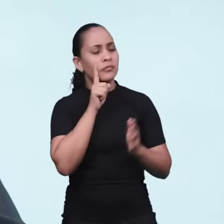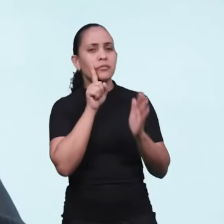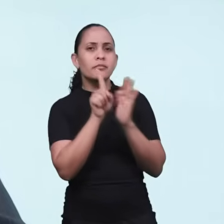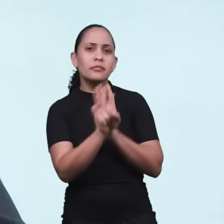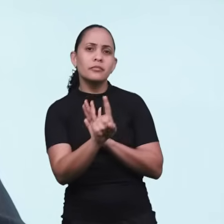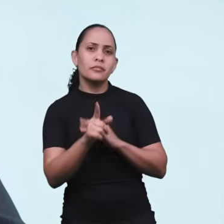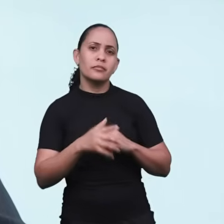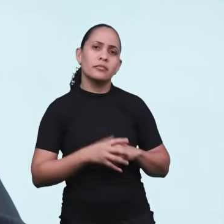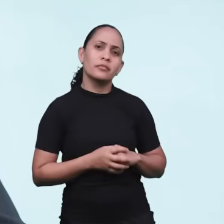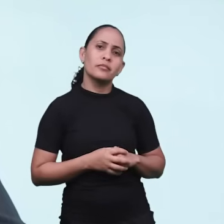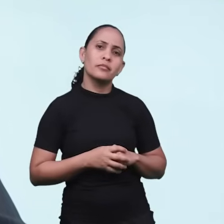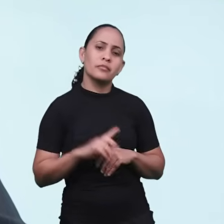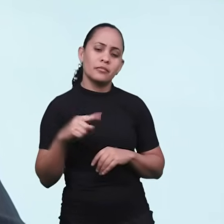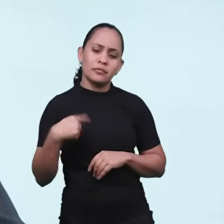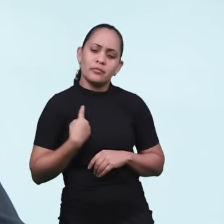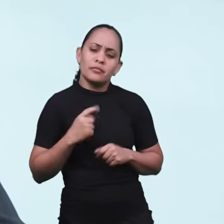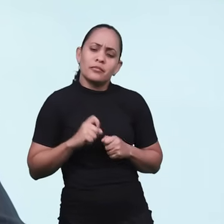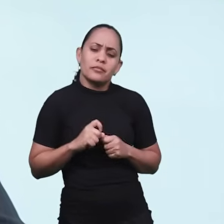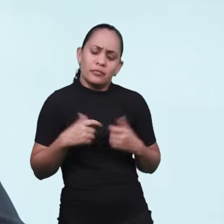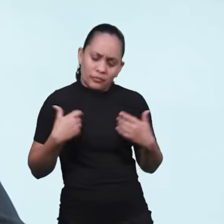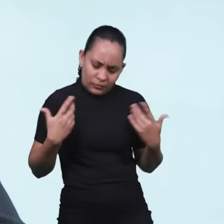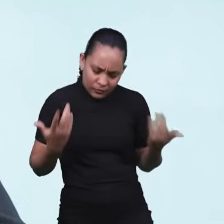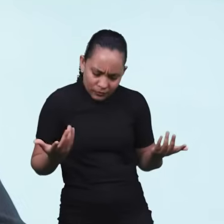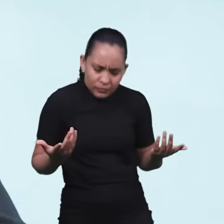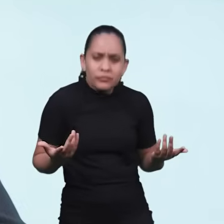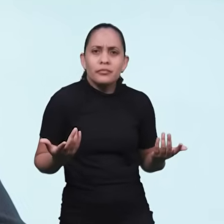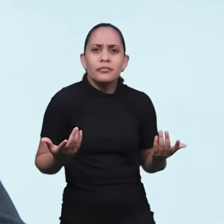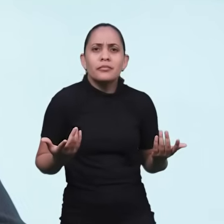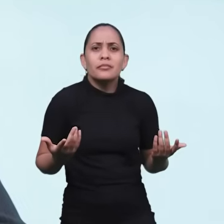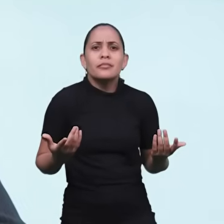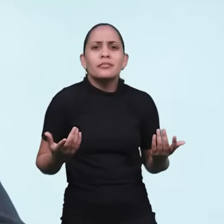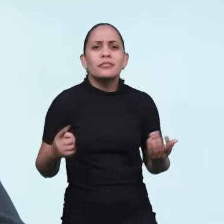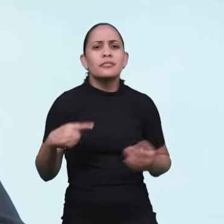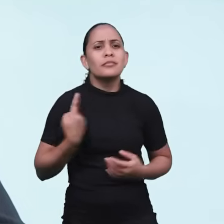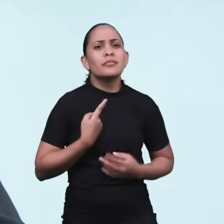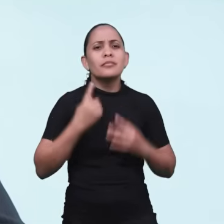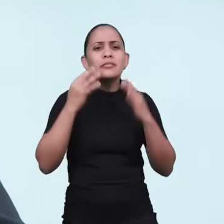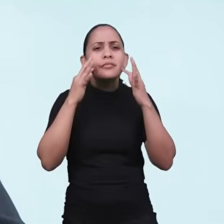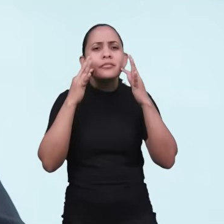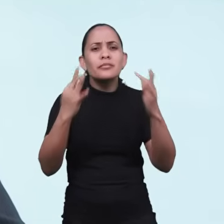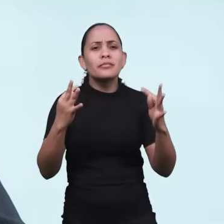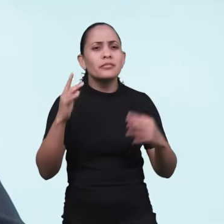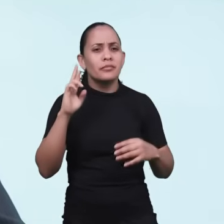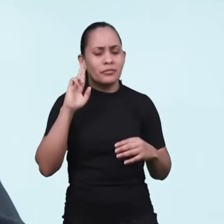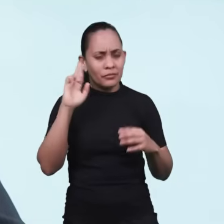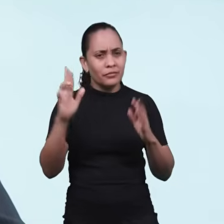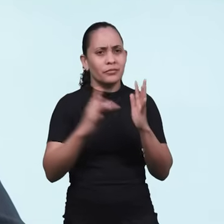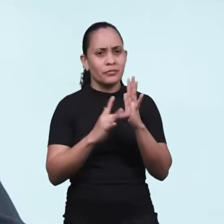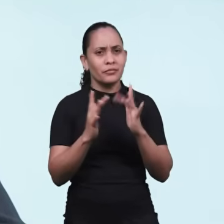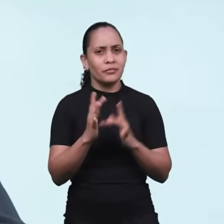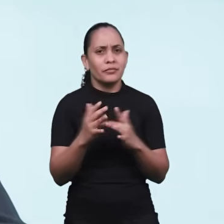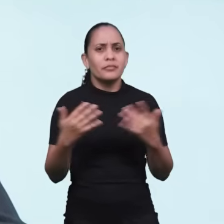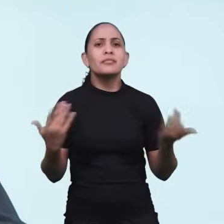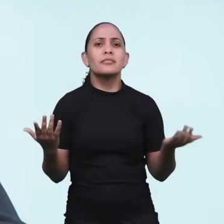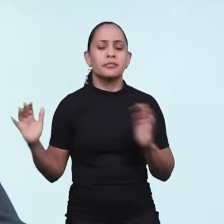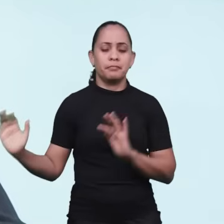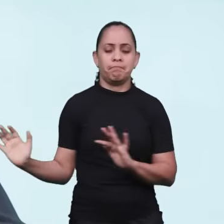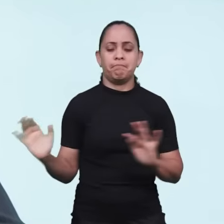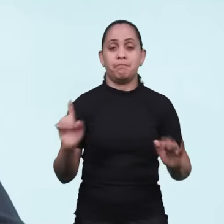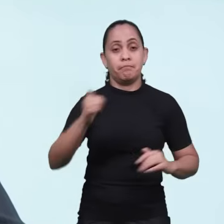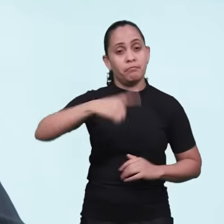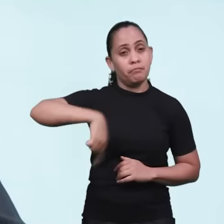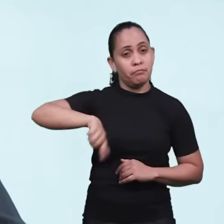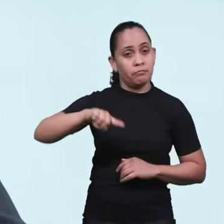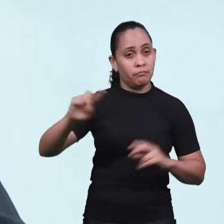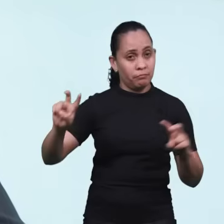Ronieli disse ali, né, no início da sua fala que, na verdade, foi uma pergunta, né? O que vamos fazer para sermos